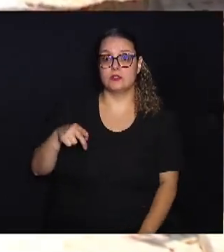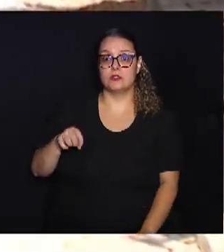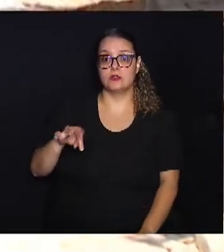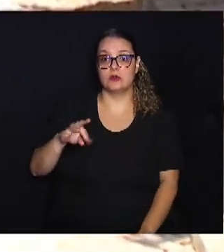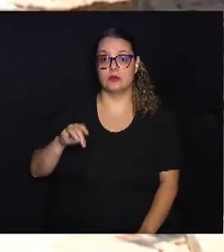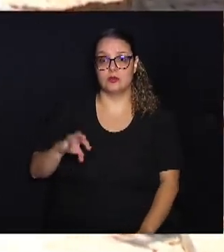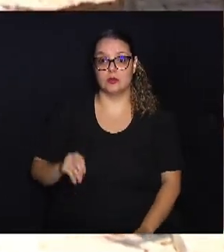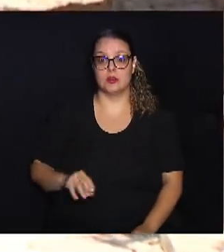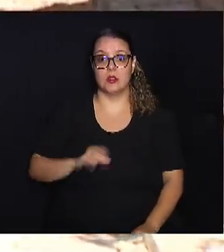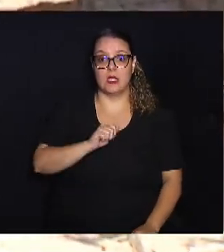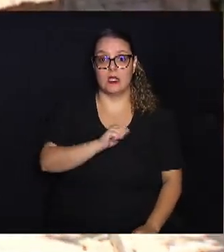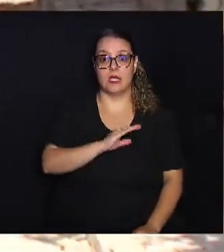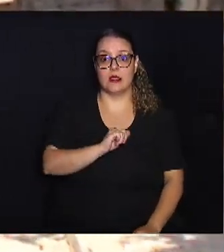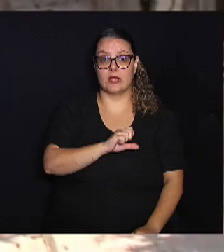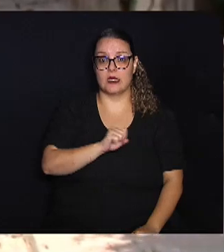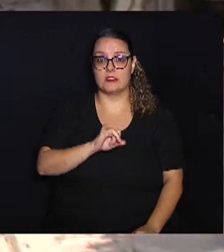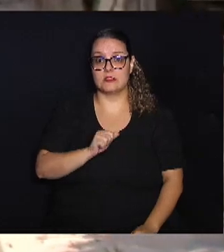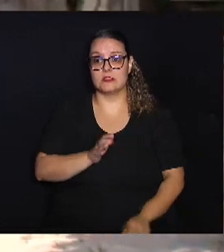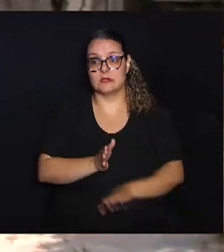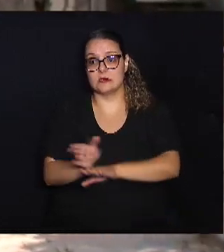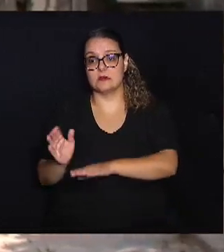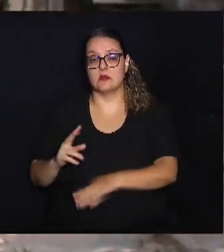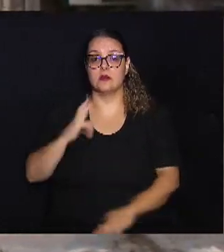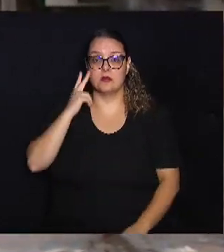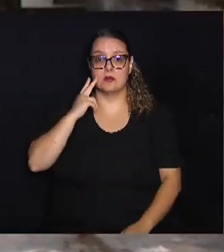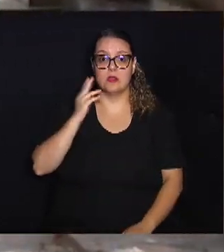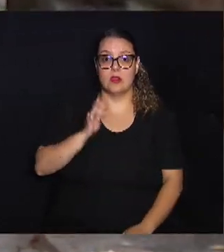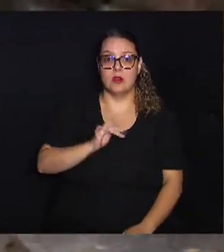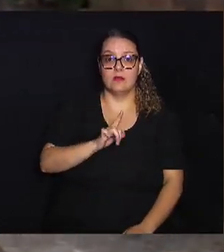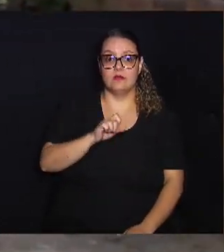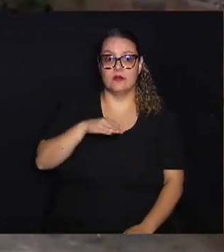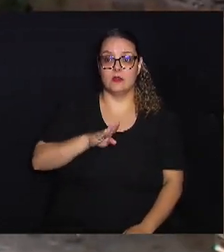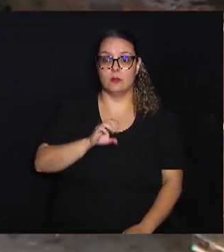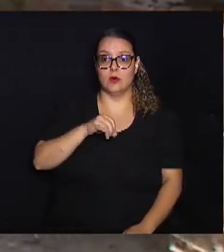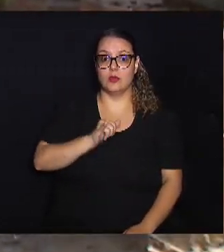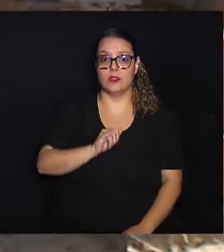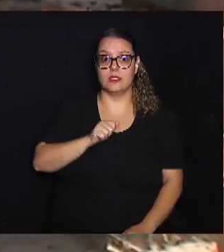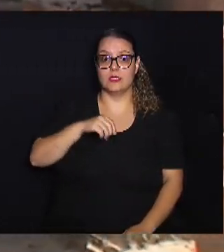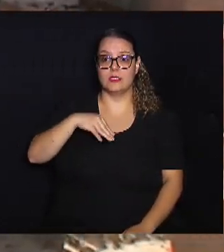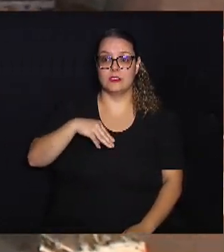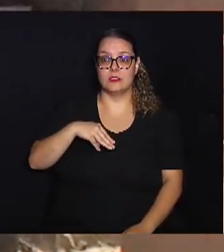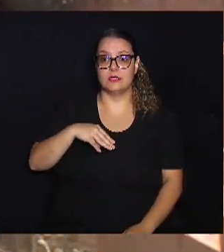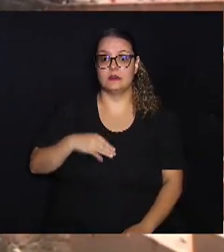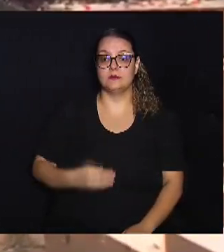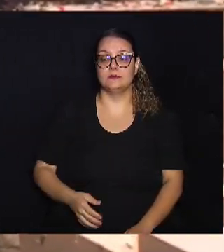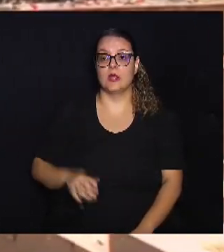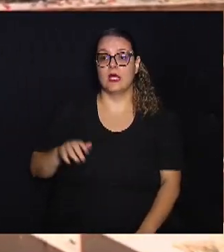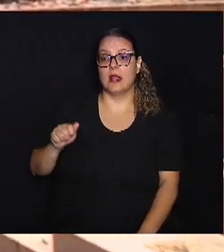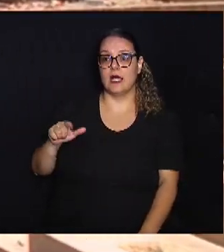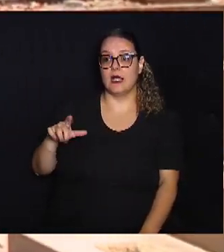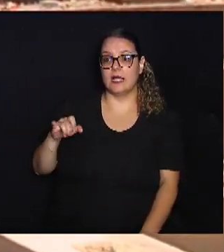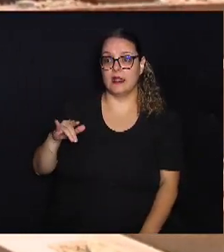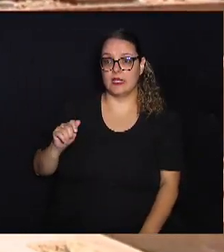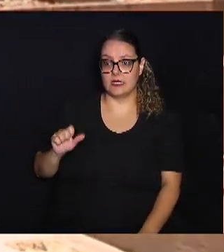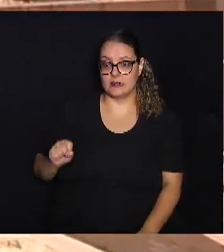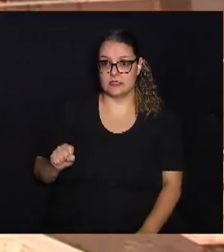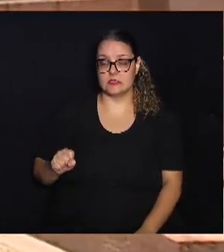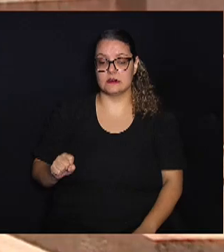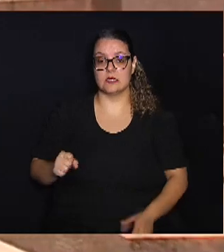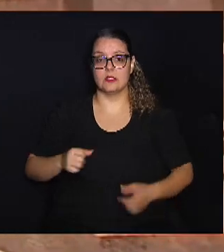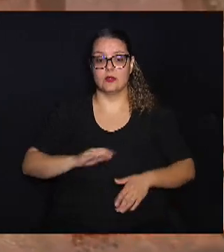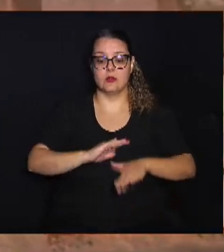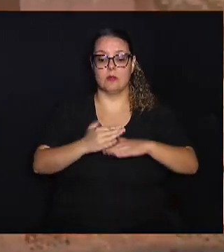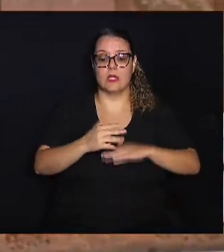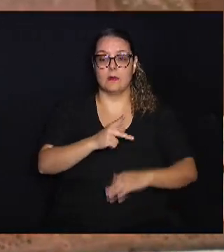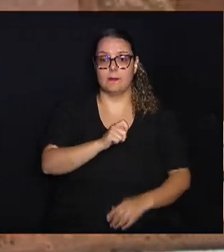Acácia na saída de Valinhos, Flamboyant e o cemitério das Aleias, que fica no bairro das Palmeiras,